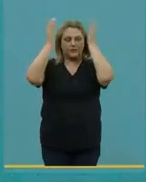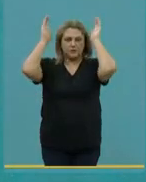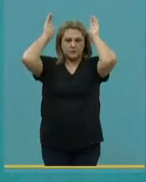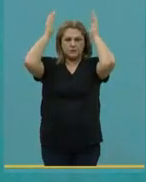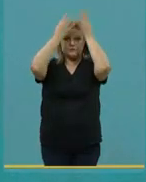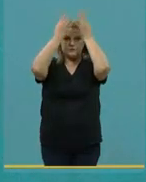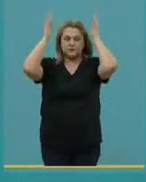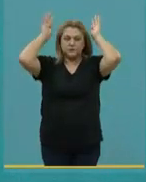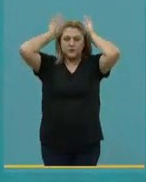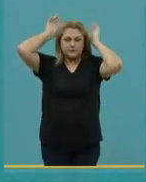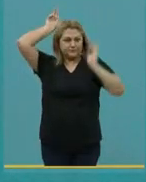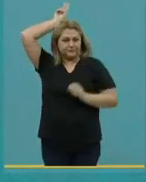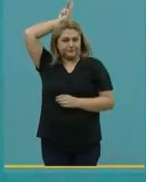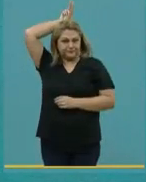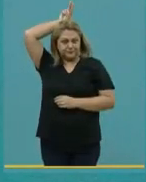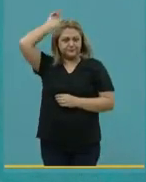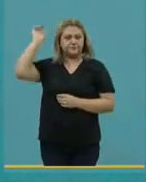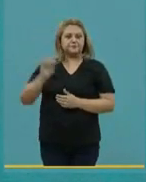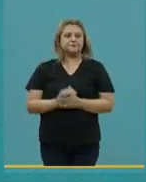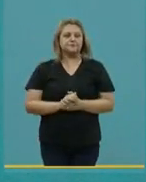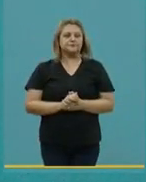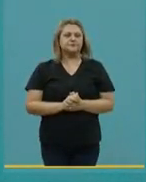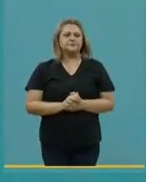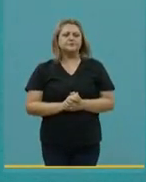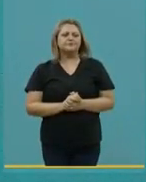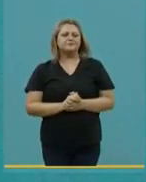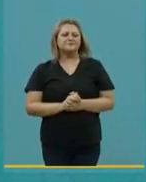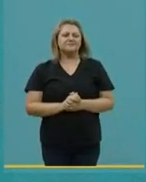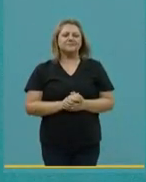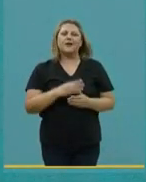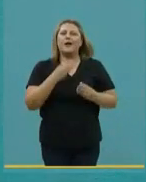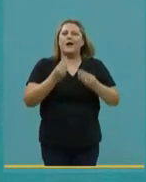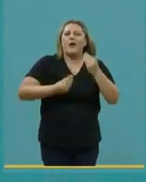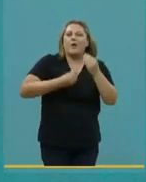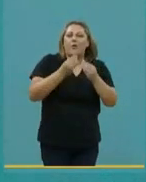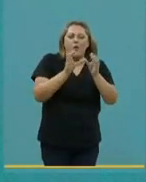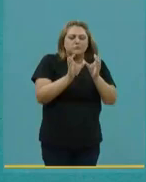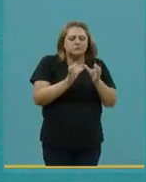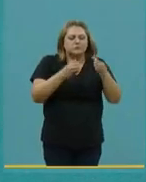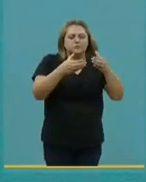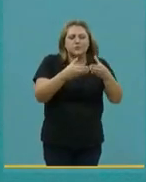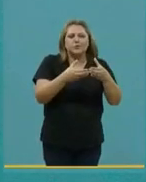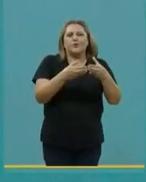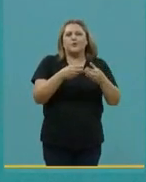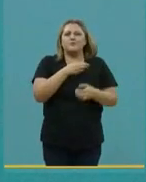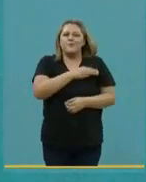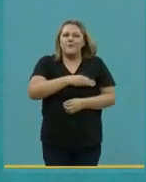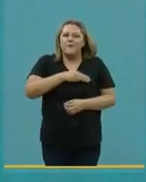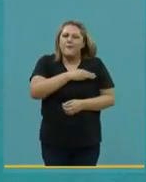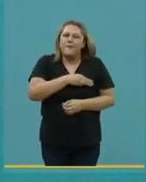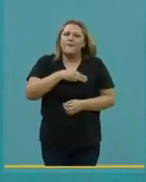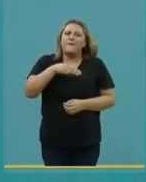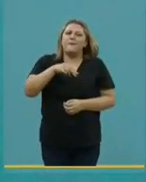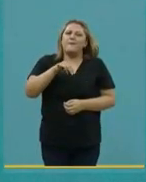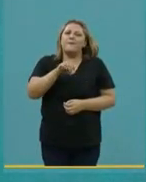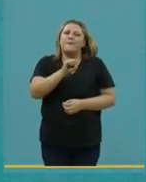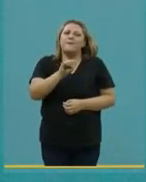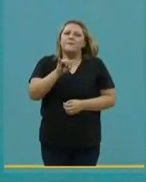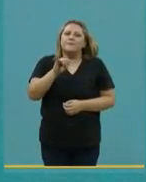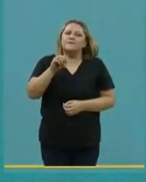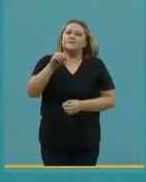o conselho indígena em indigenista missionário que a candidata bem conhece